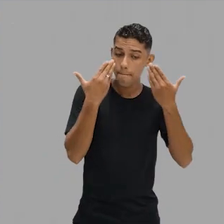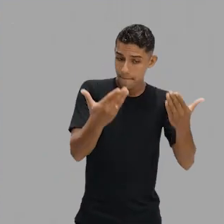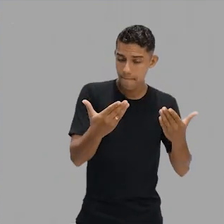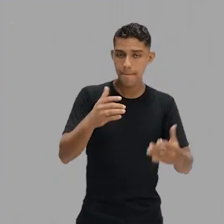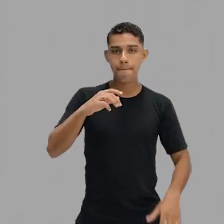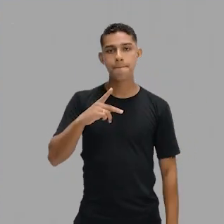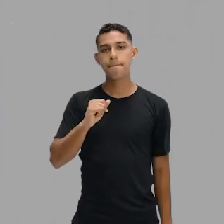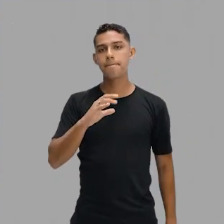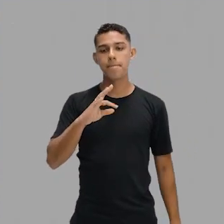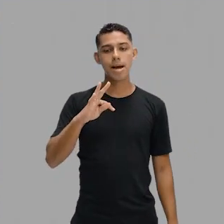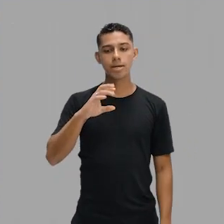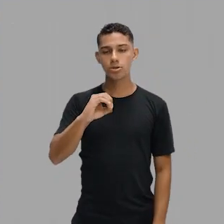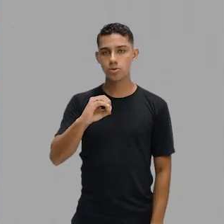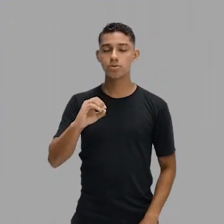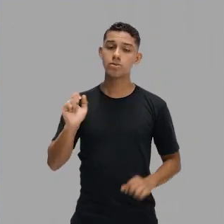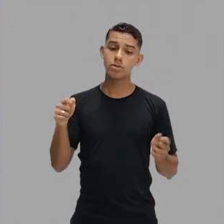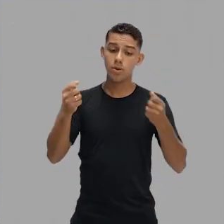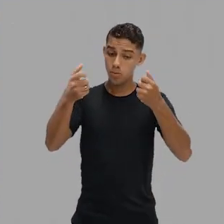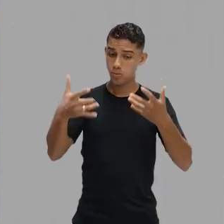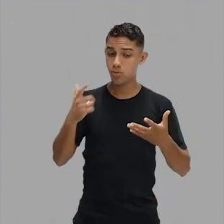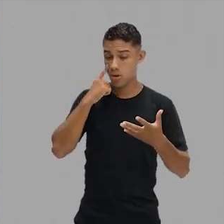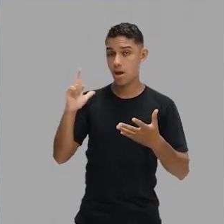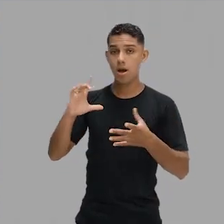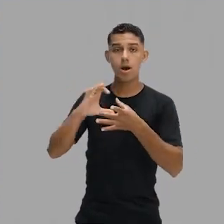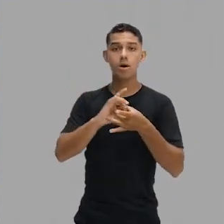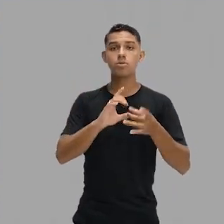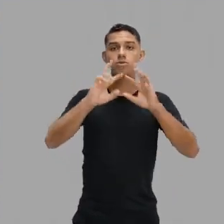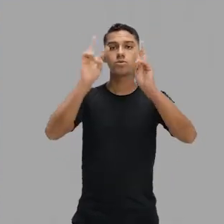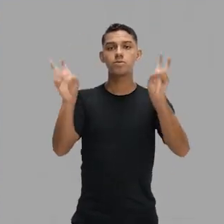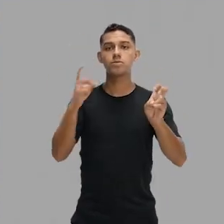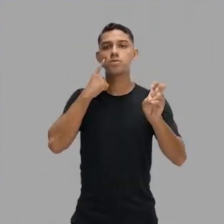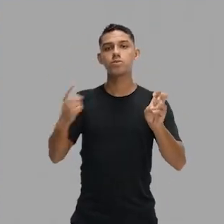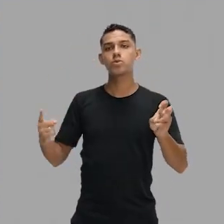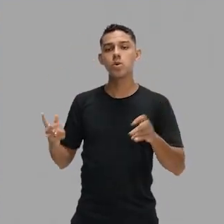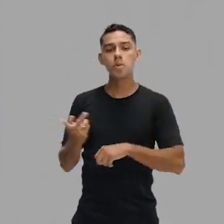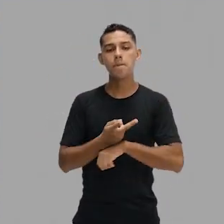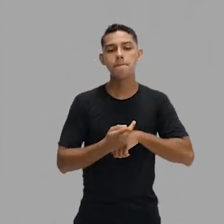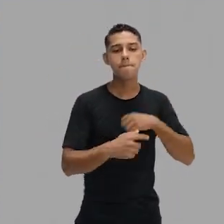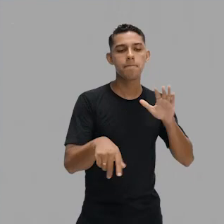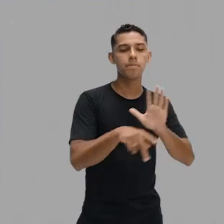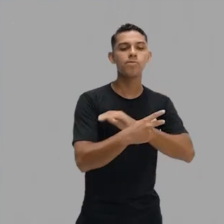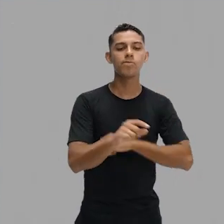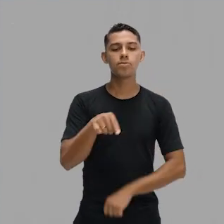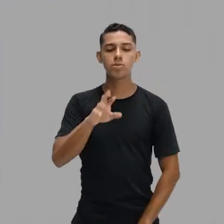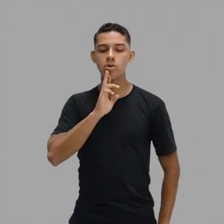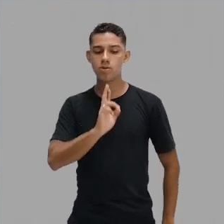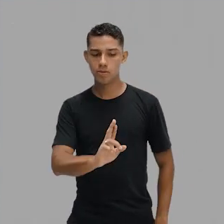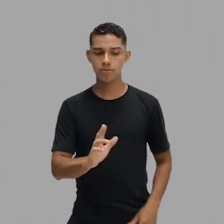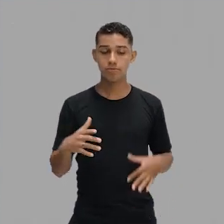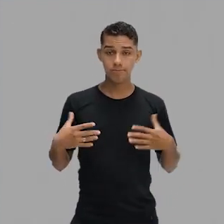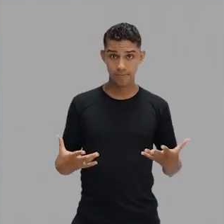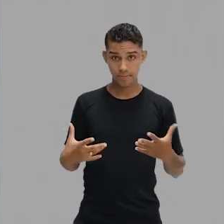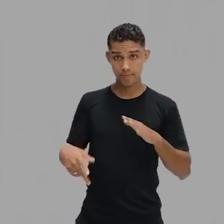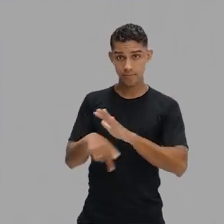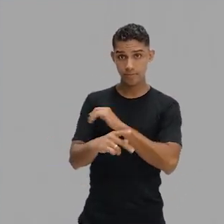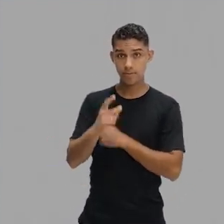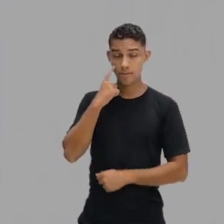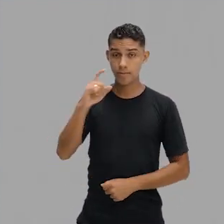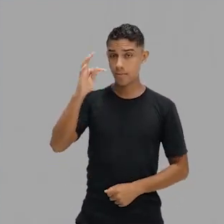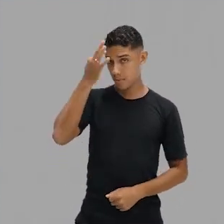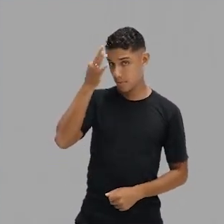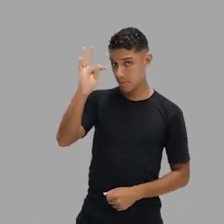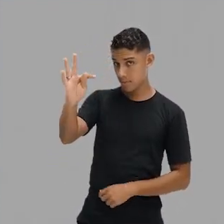isso, sobre o contratualismo, que nós estamos buscando uma alternativa para a nossa resposta.